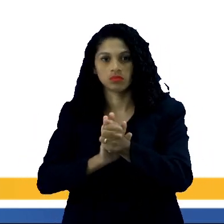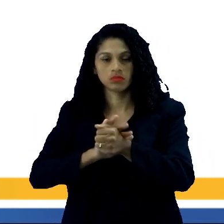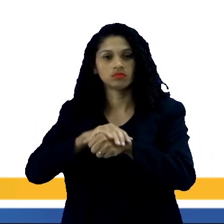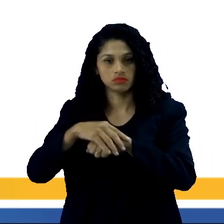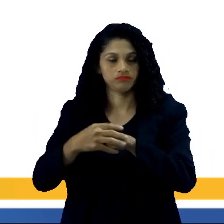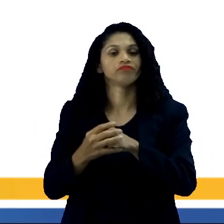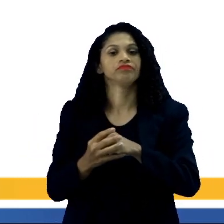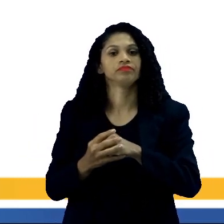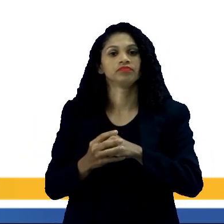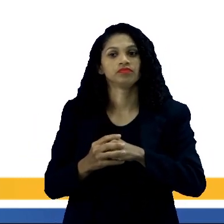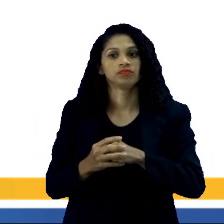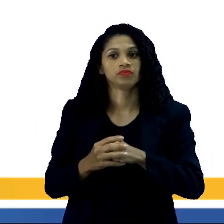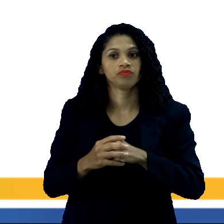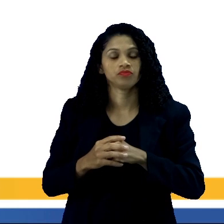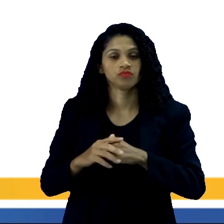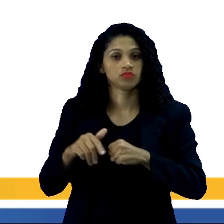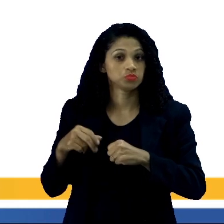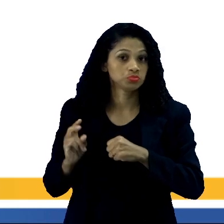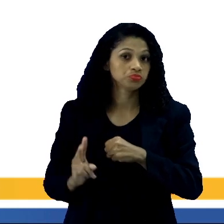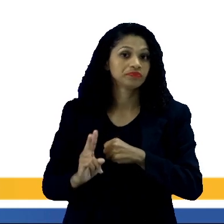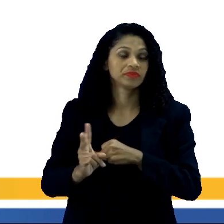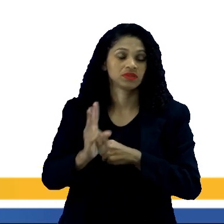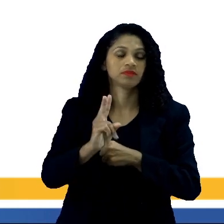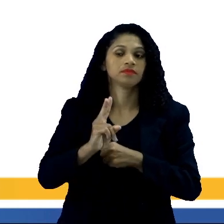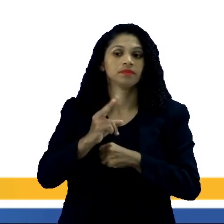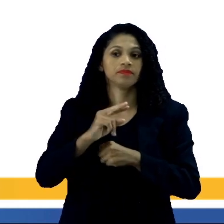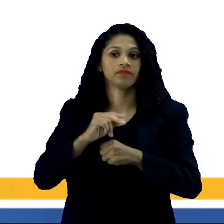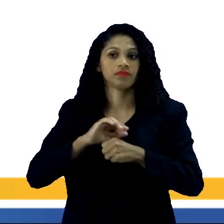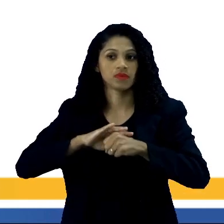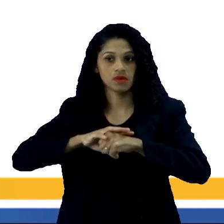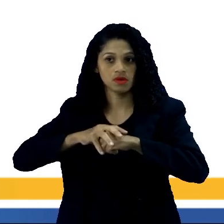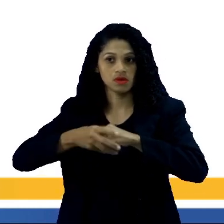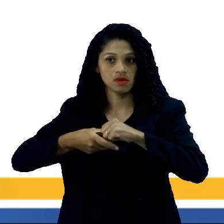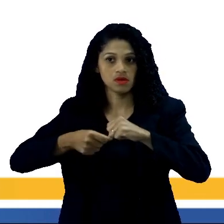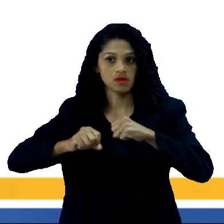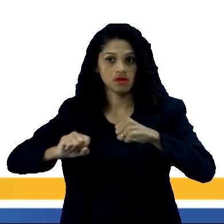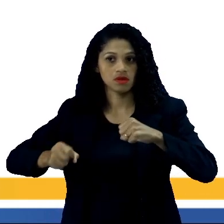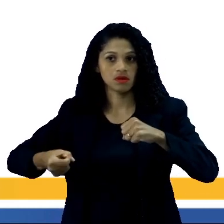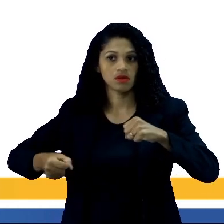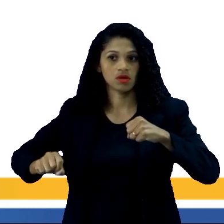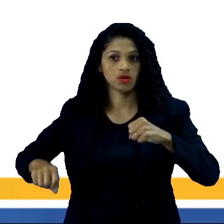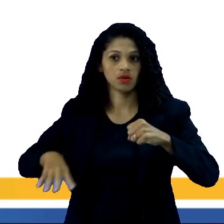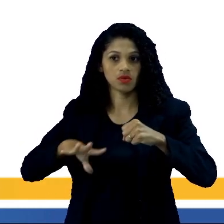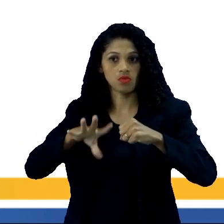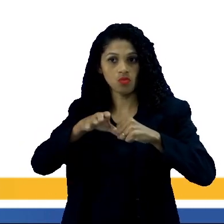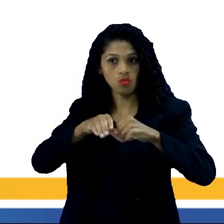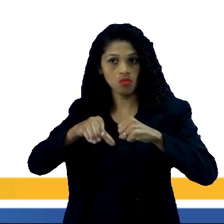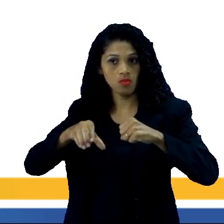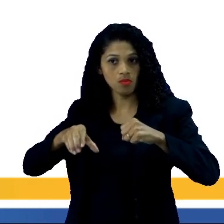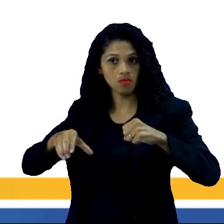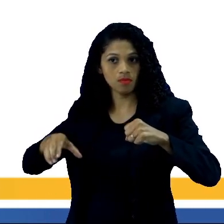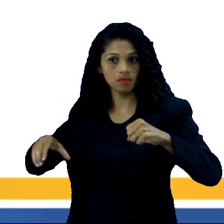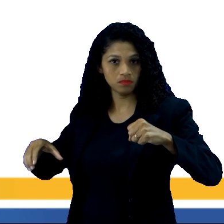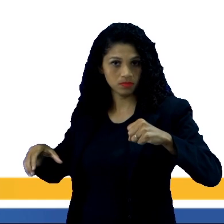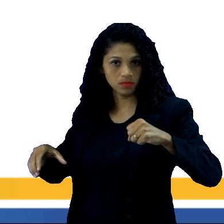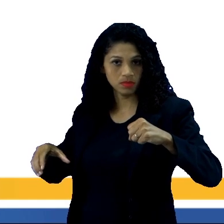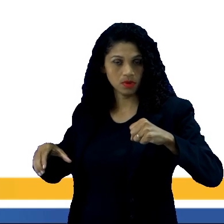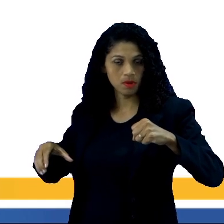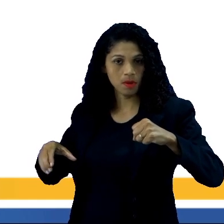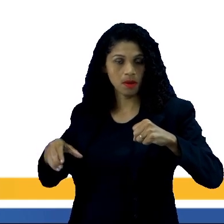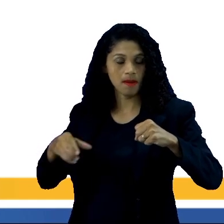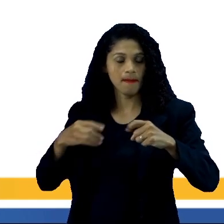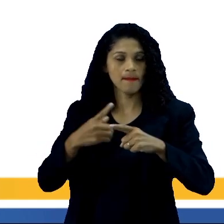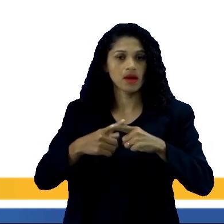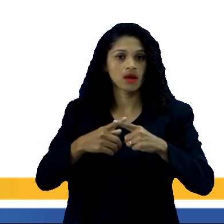realmente envolvente ao longo de todo o axônio, para que toda essa comunicação, para que todo esse impulso nervoso, ele